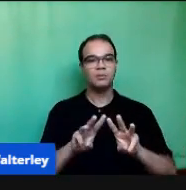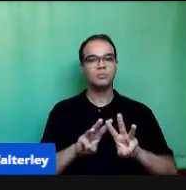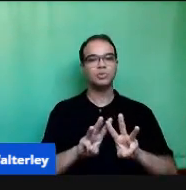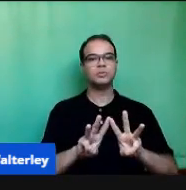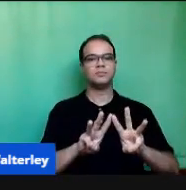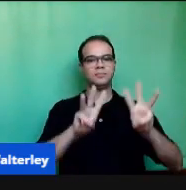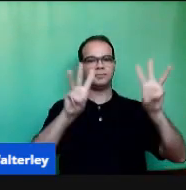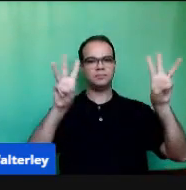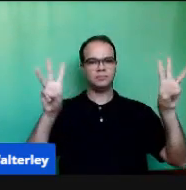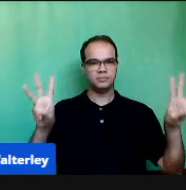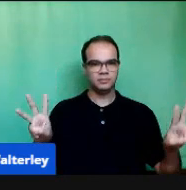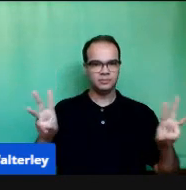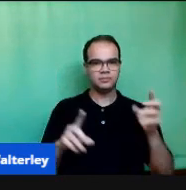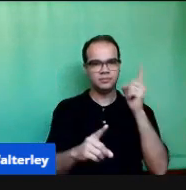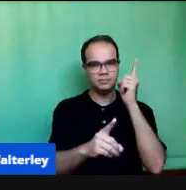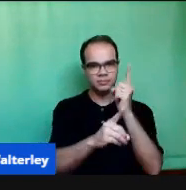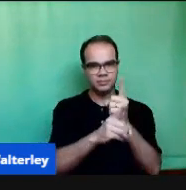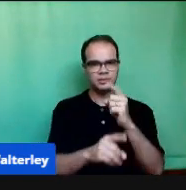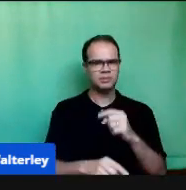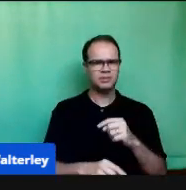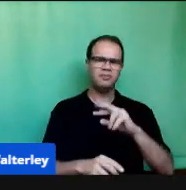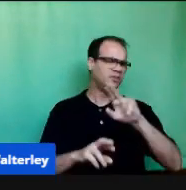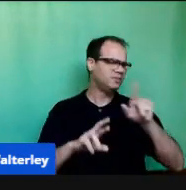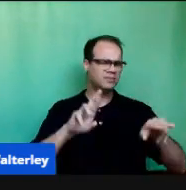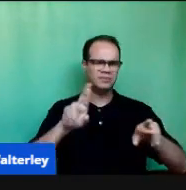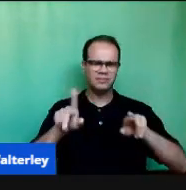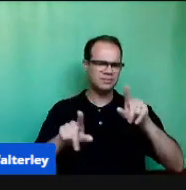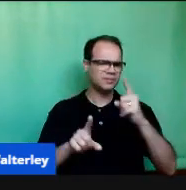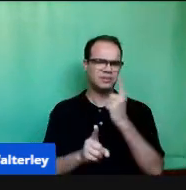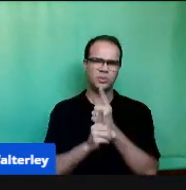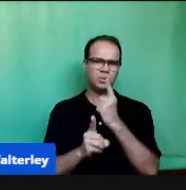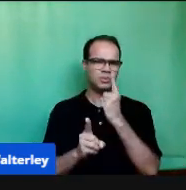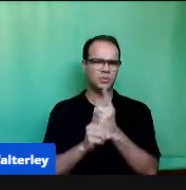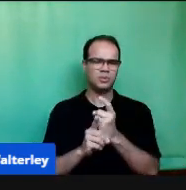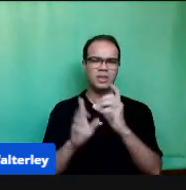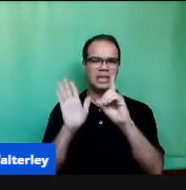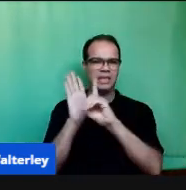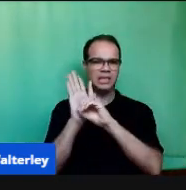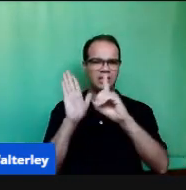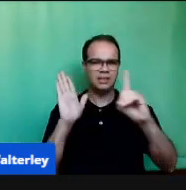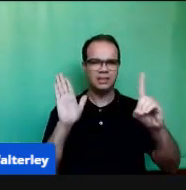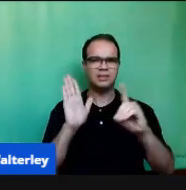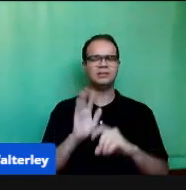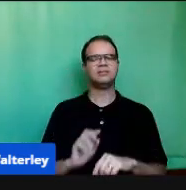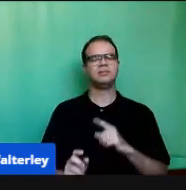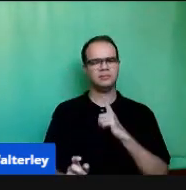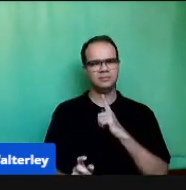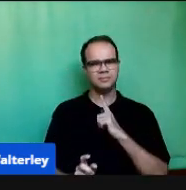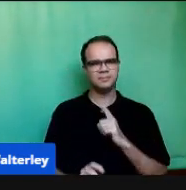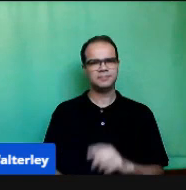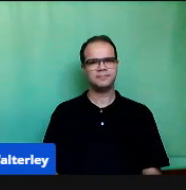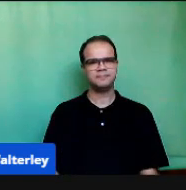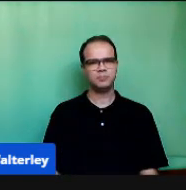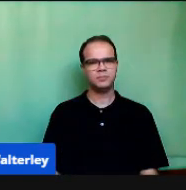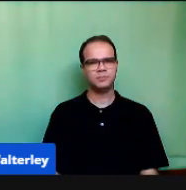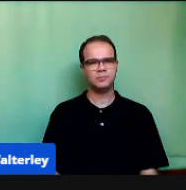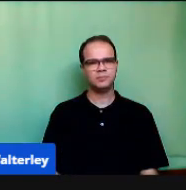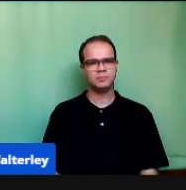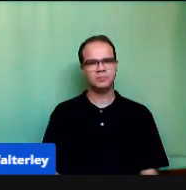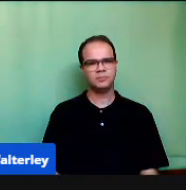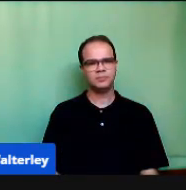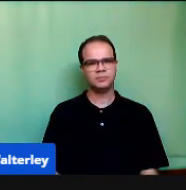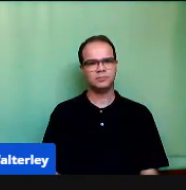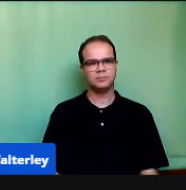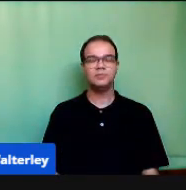site, como também outras normativas e outros decretos que nós estamos trabalhando, alguns